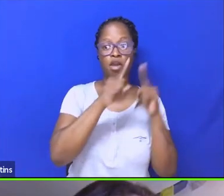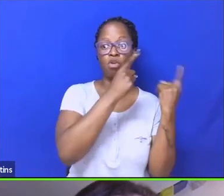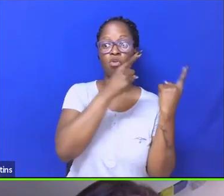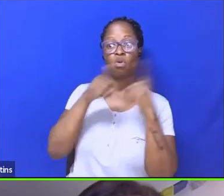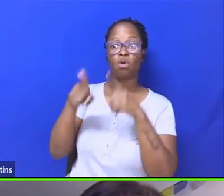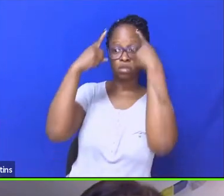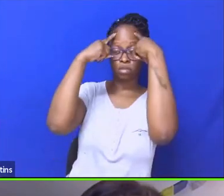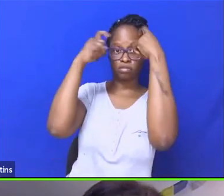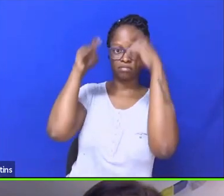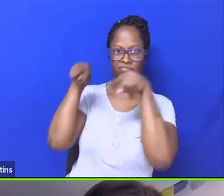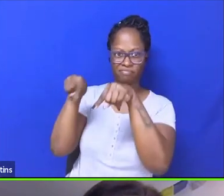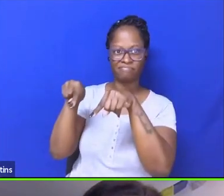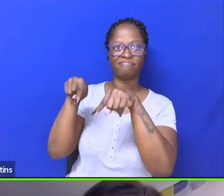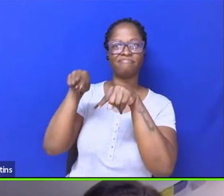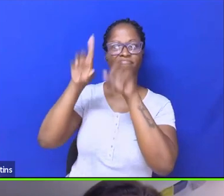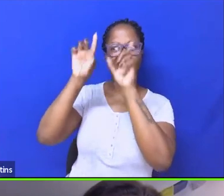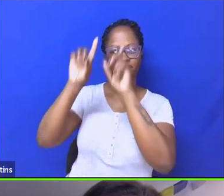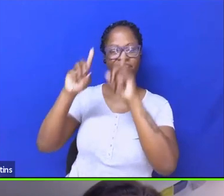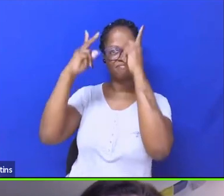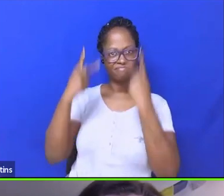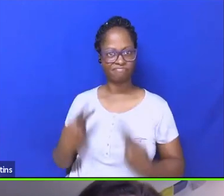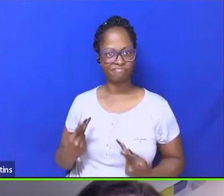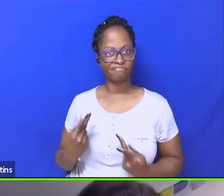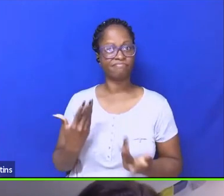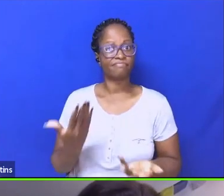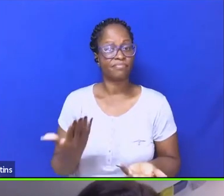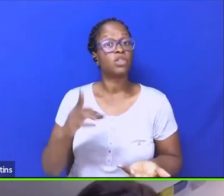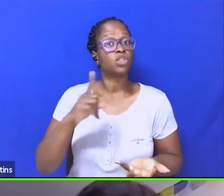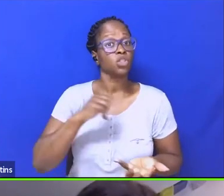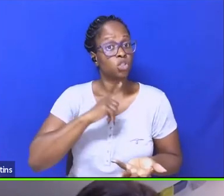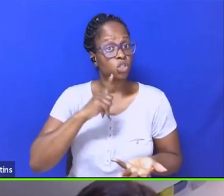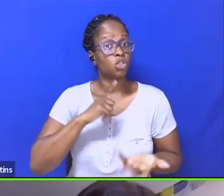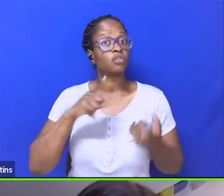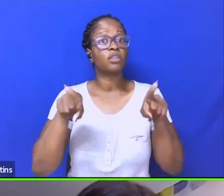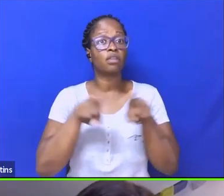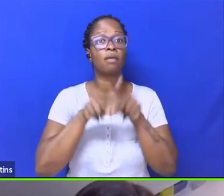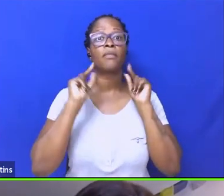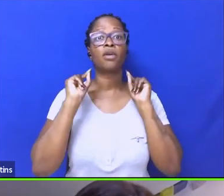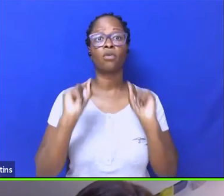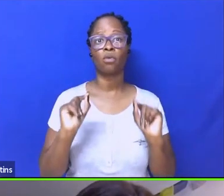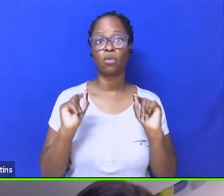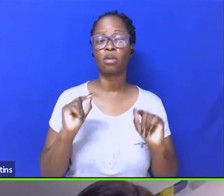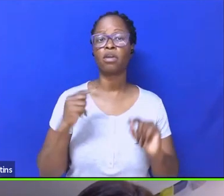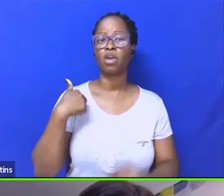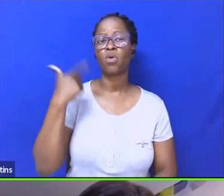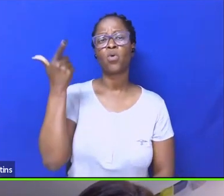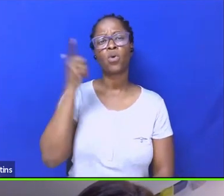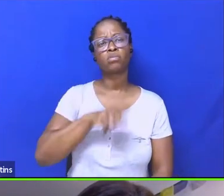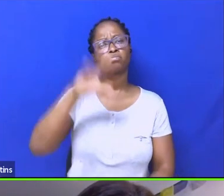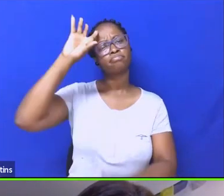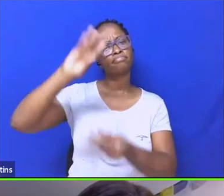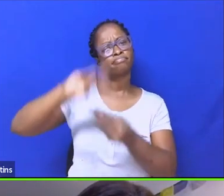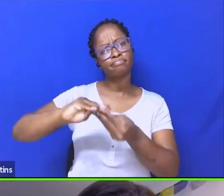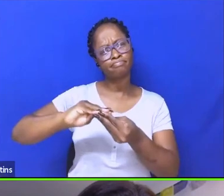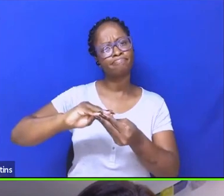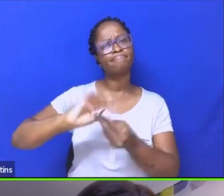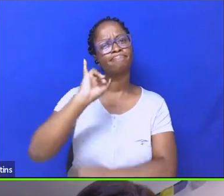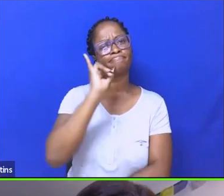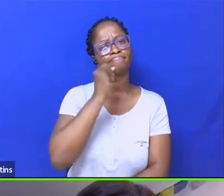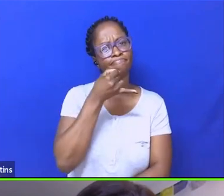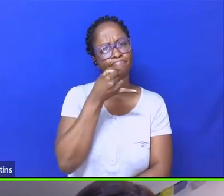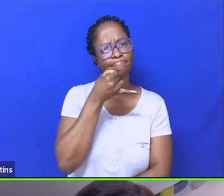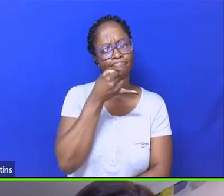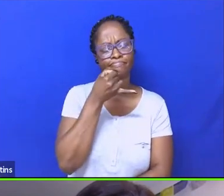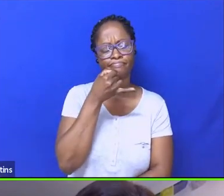e tuve um o sa cheguei a uma conclusão que é muito triste e é que as